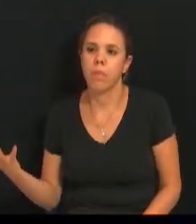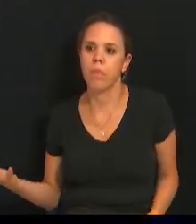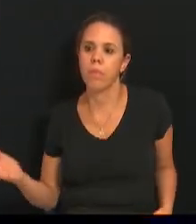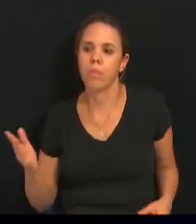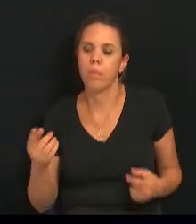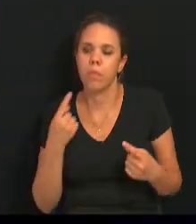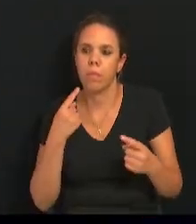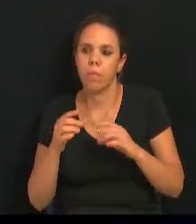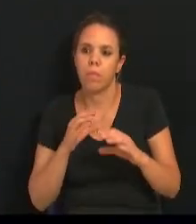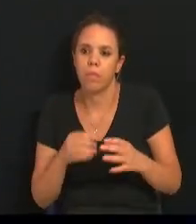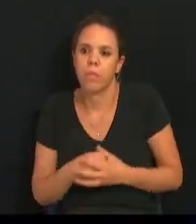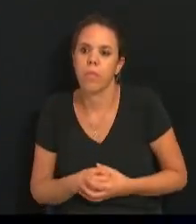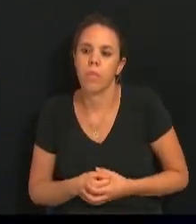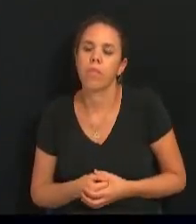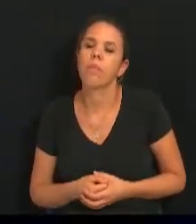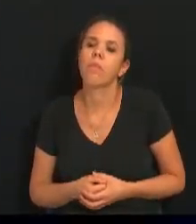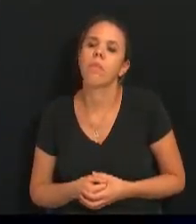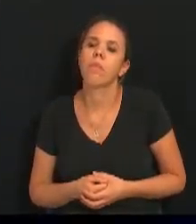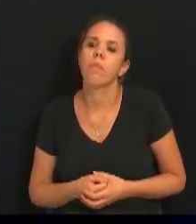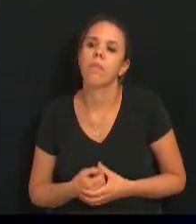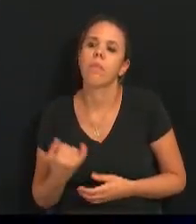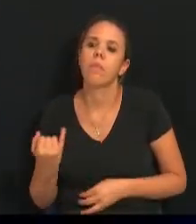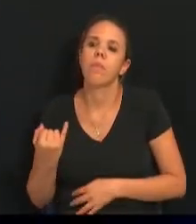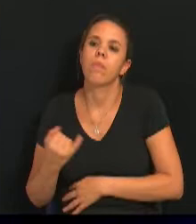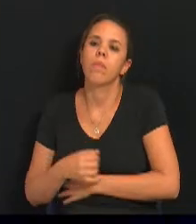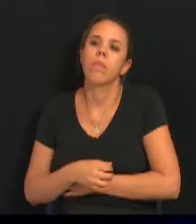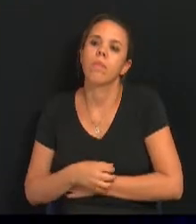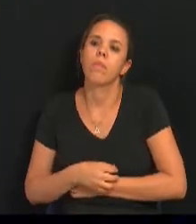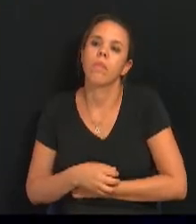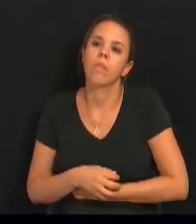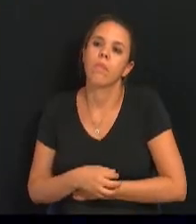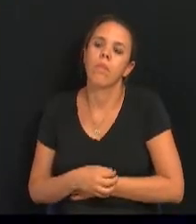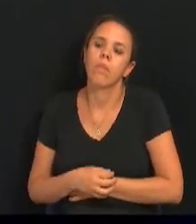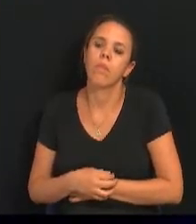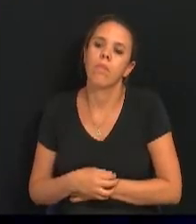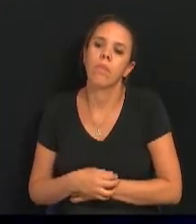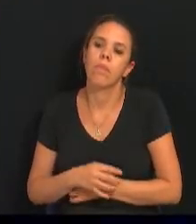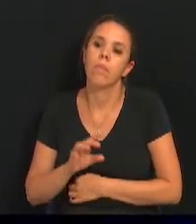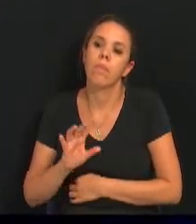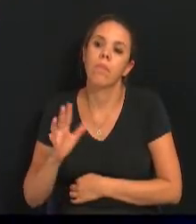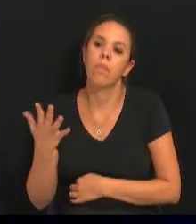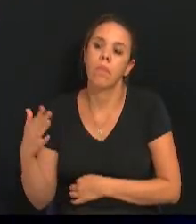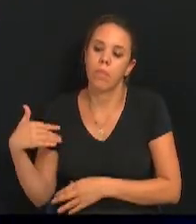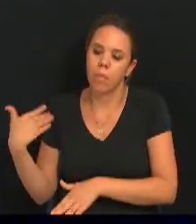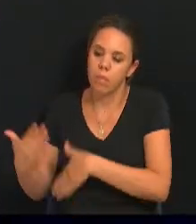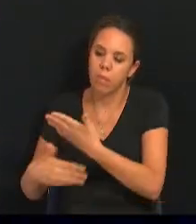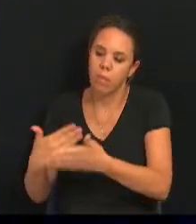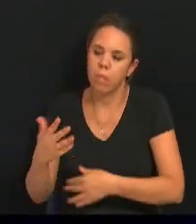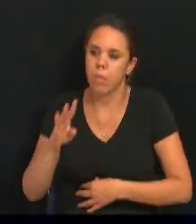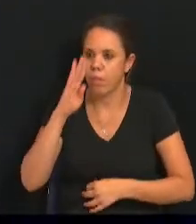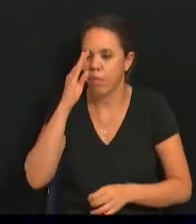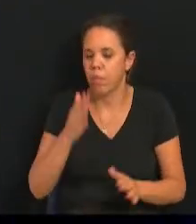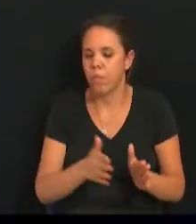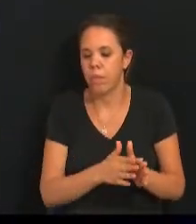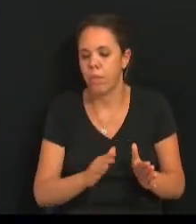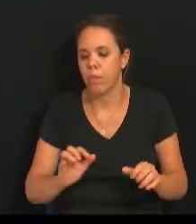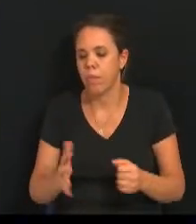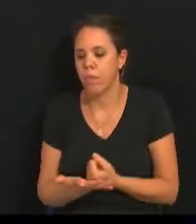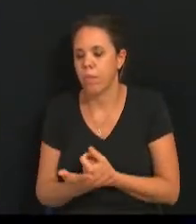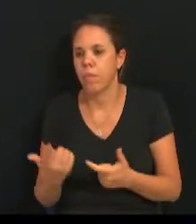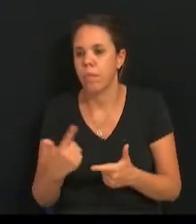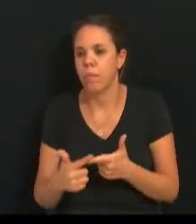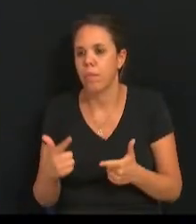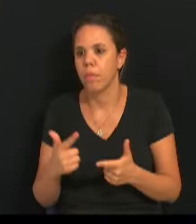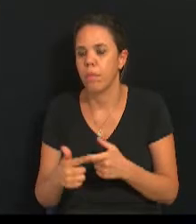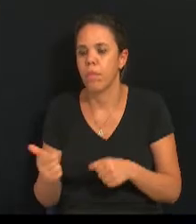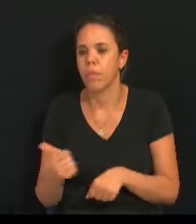diálogos, e foi muito importante. Só que o que vem acontecendo, principalmente agora na pandemia, a precarização do nosso